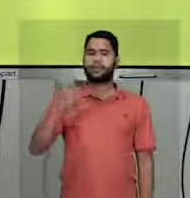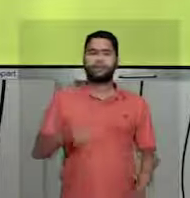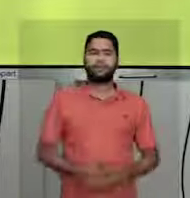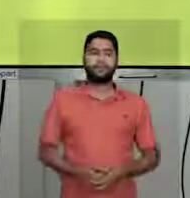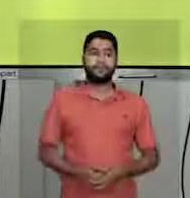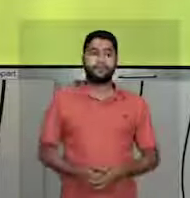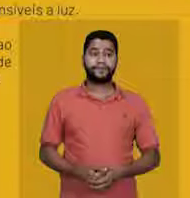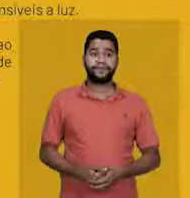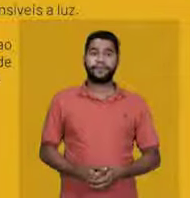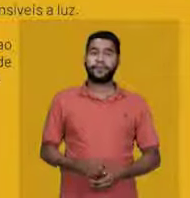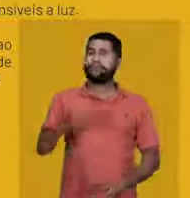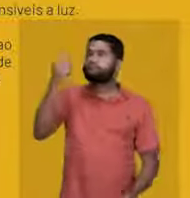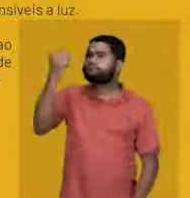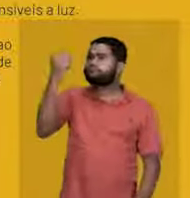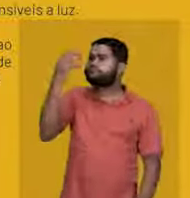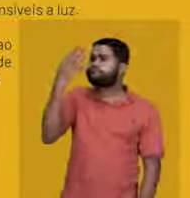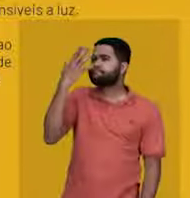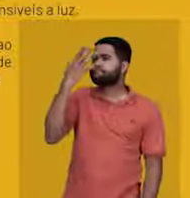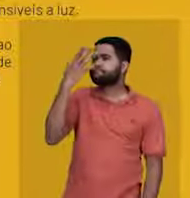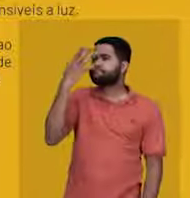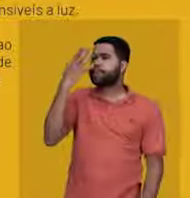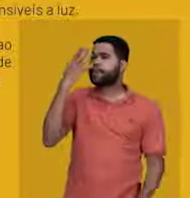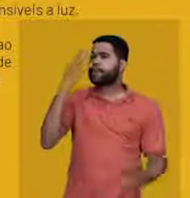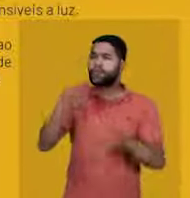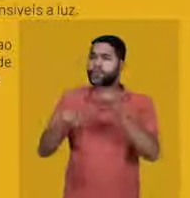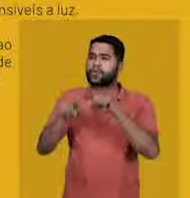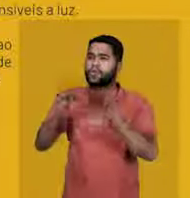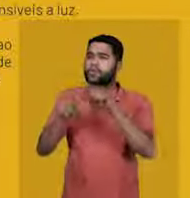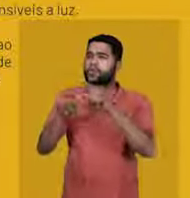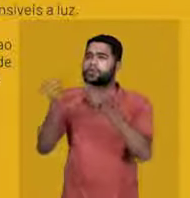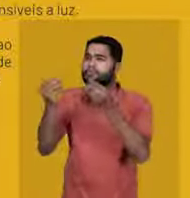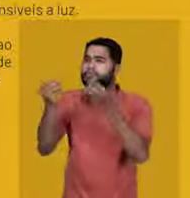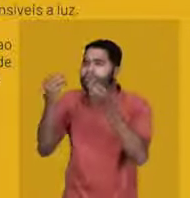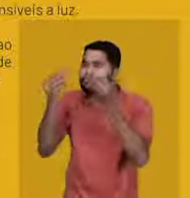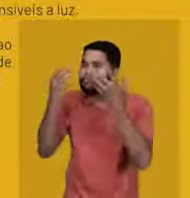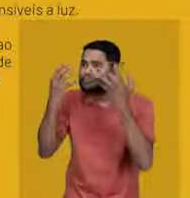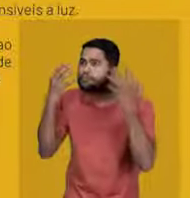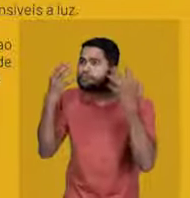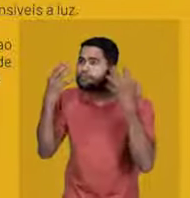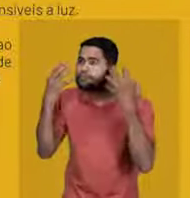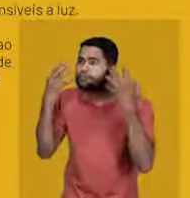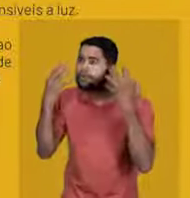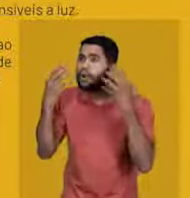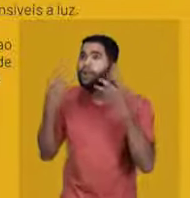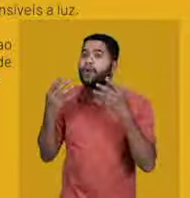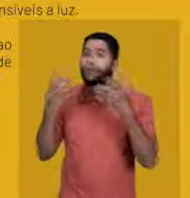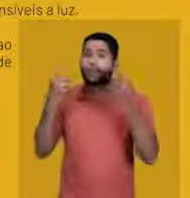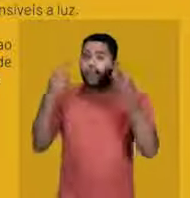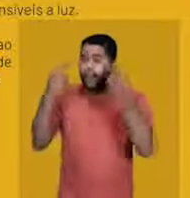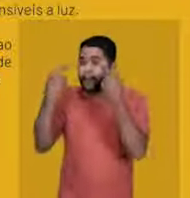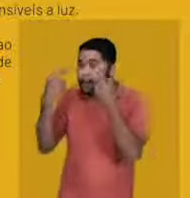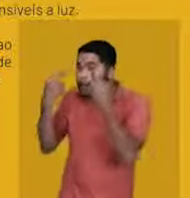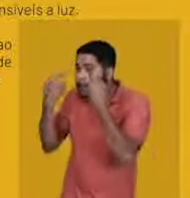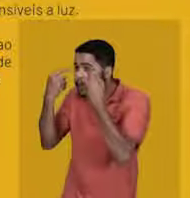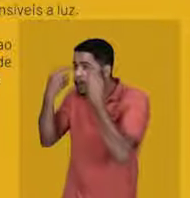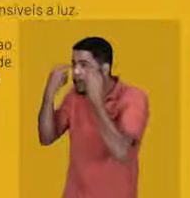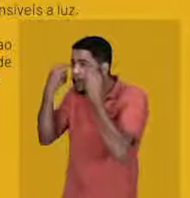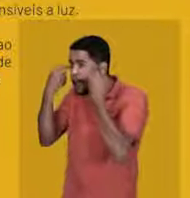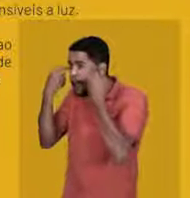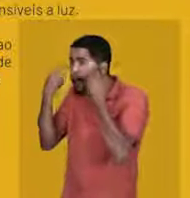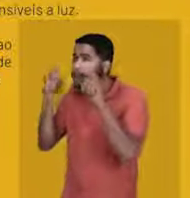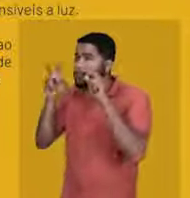Os raios de luz refletidos do objeto entram nos nossos olhos, atravessam as estruturas oculares que nós